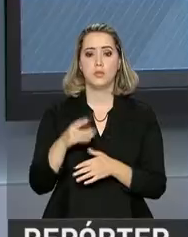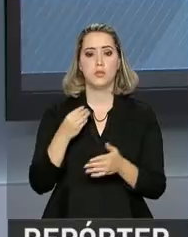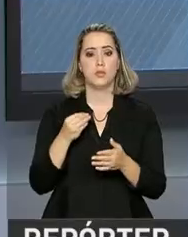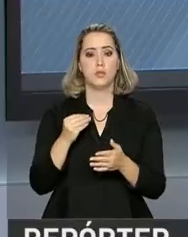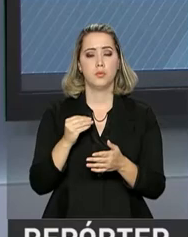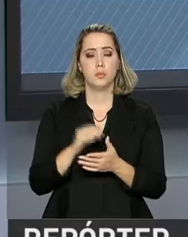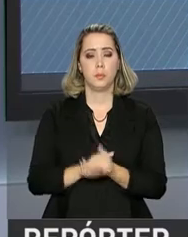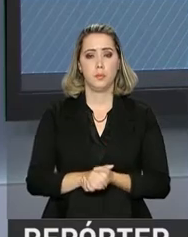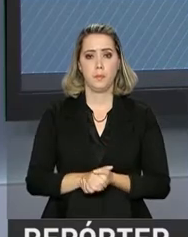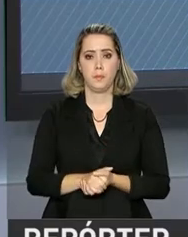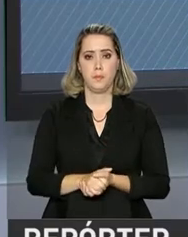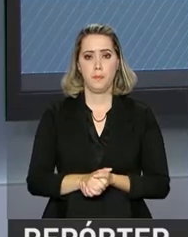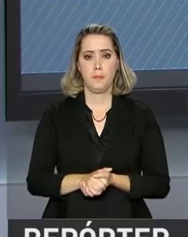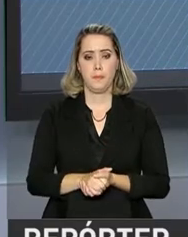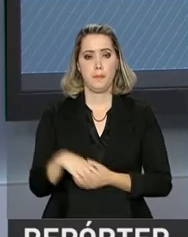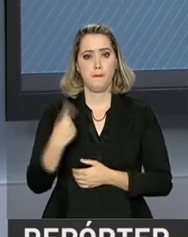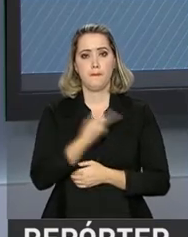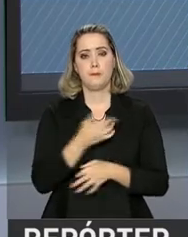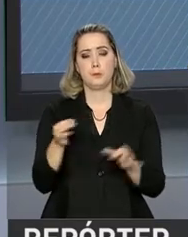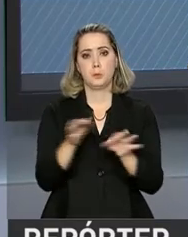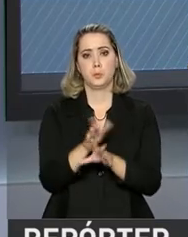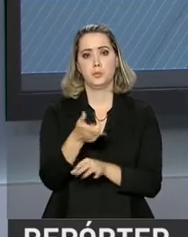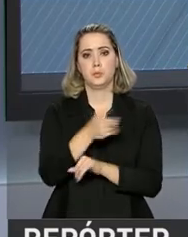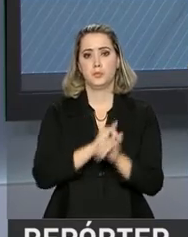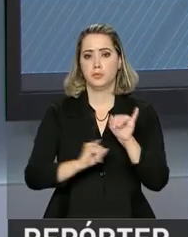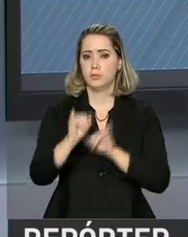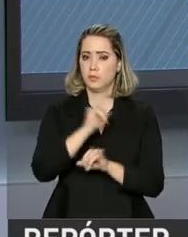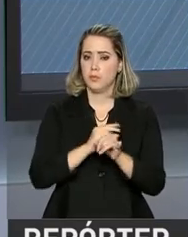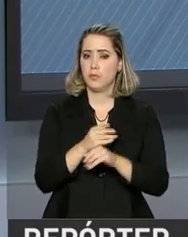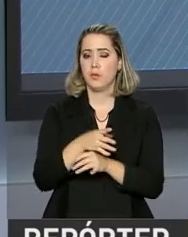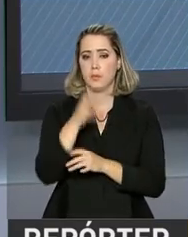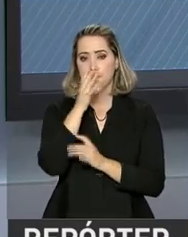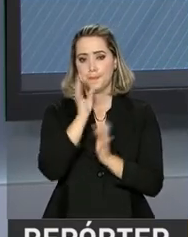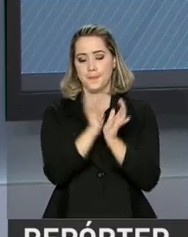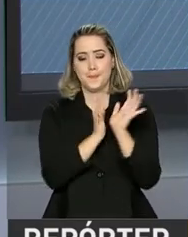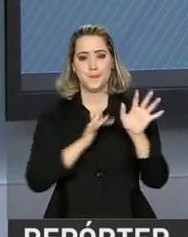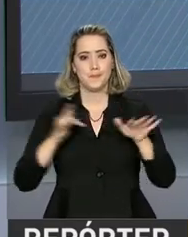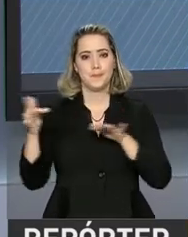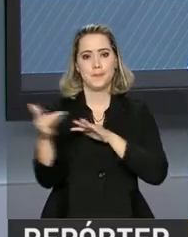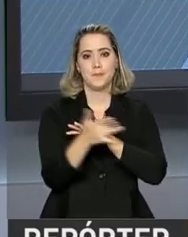economia. Nós ficamos por aqui. Outras notícias você acompanha também